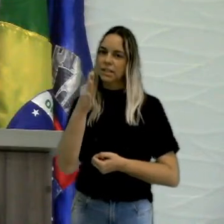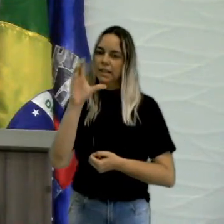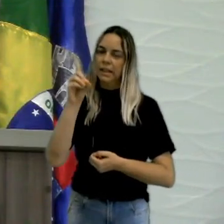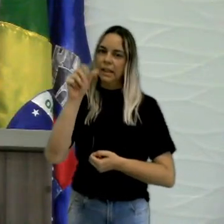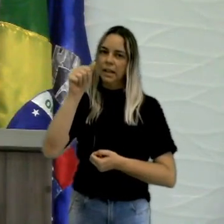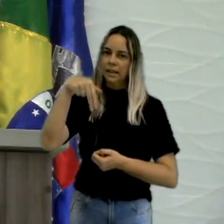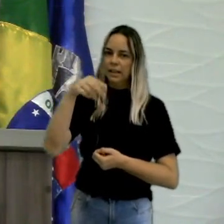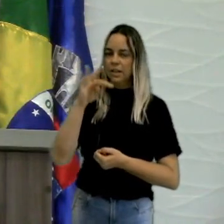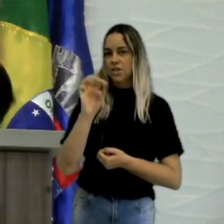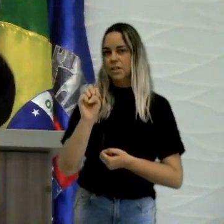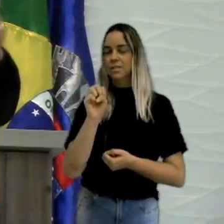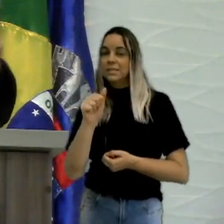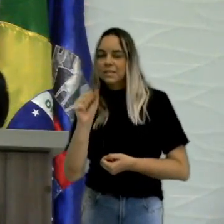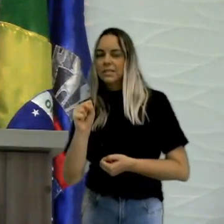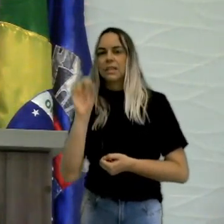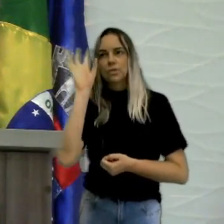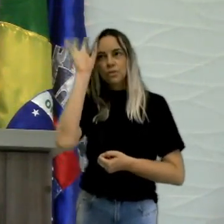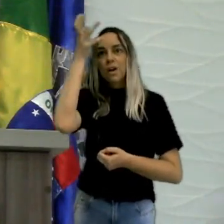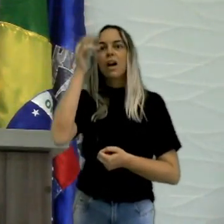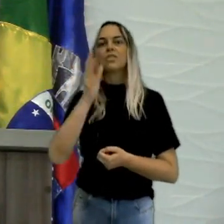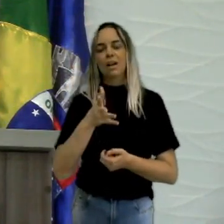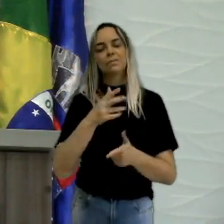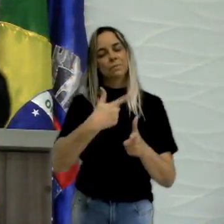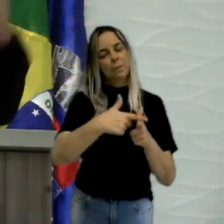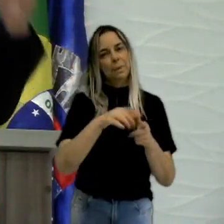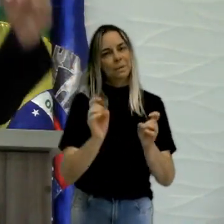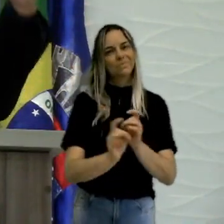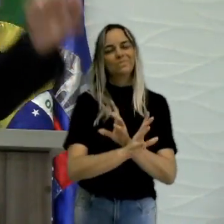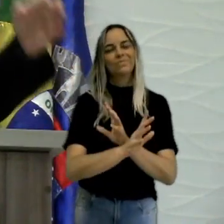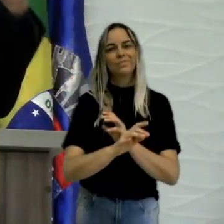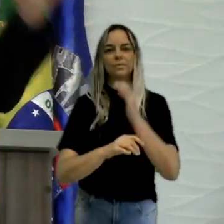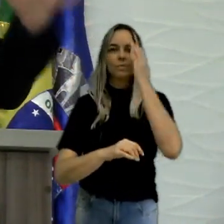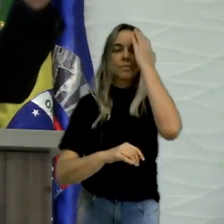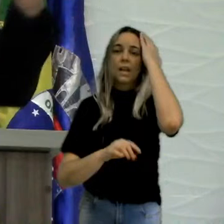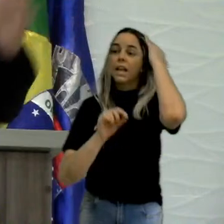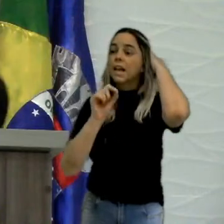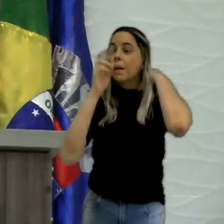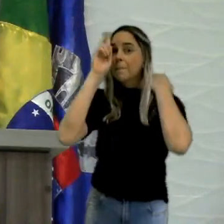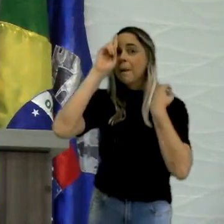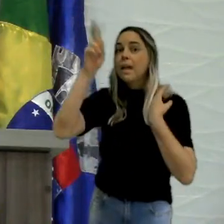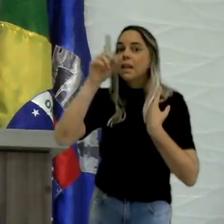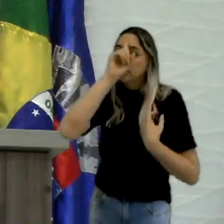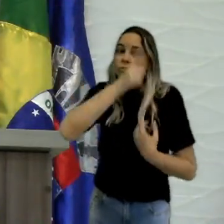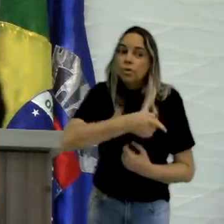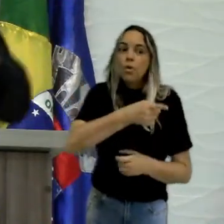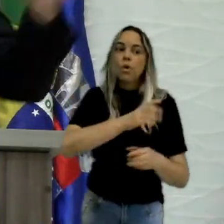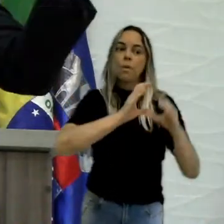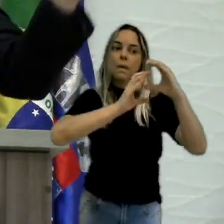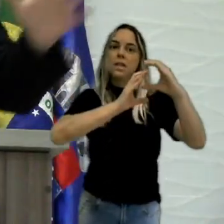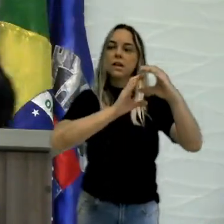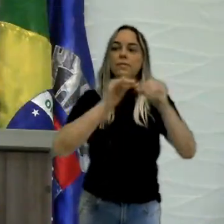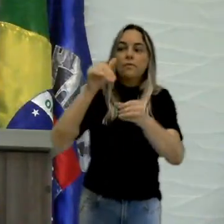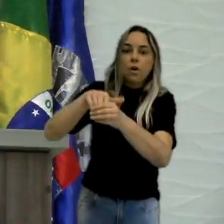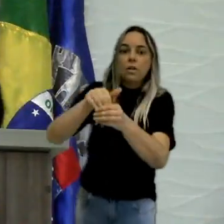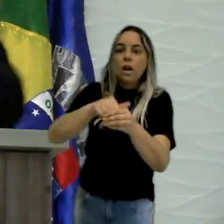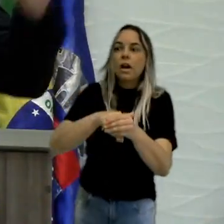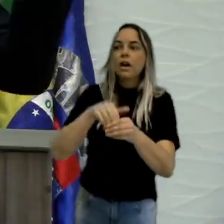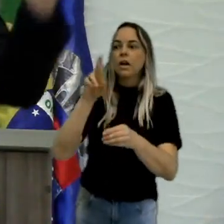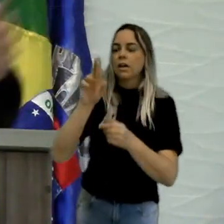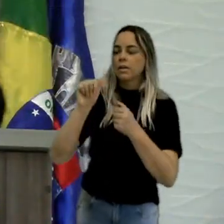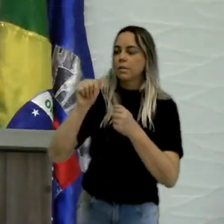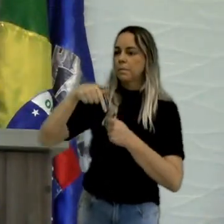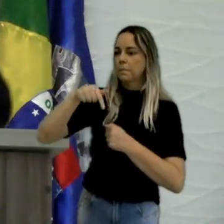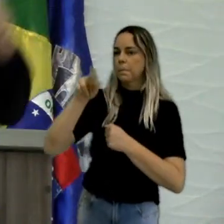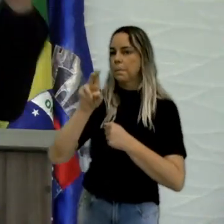Bento do Una. A gente não quer mais ouvir aqui discurso: quem manda na Compesa é quem vota em Raquel Lira. Vocês não votaram em Raquel Lira, então